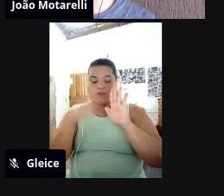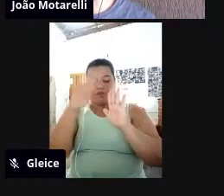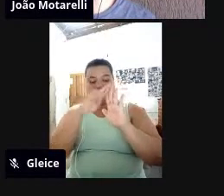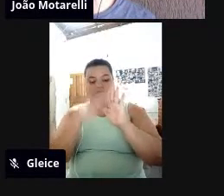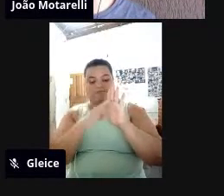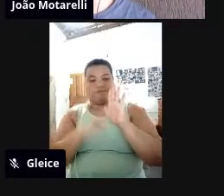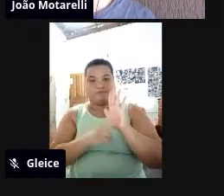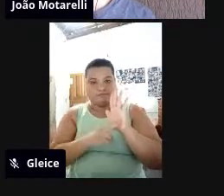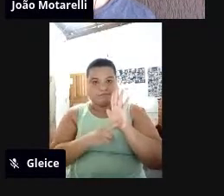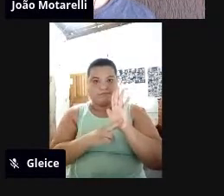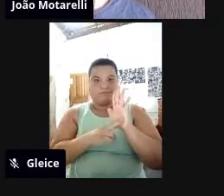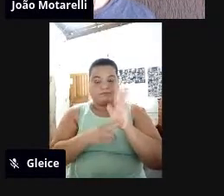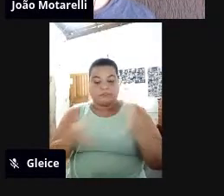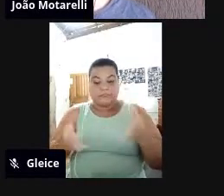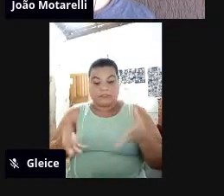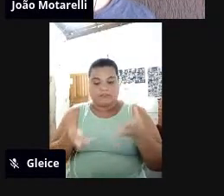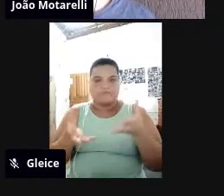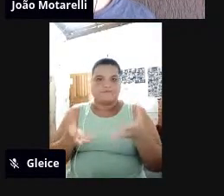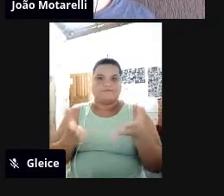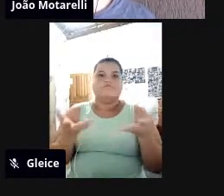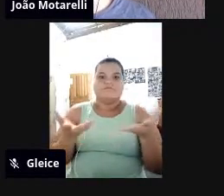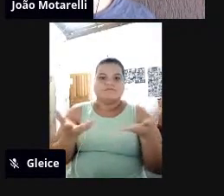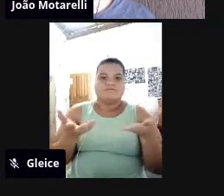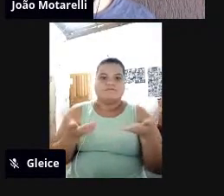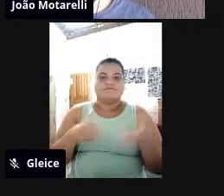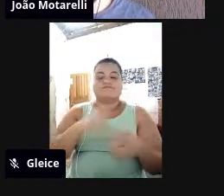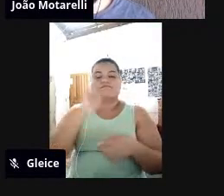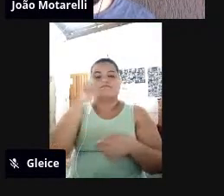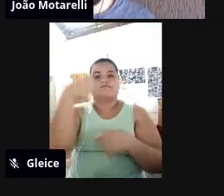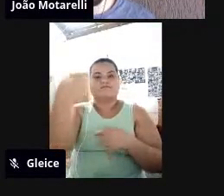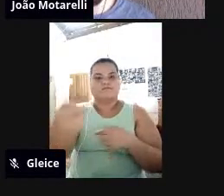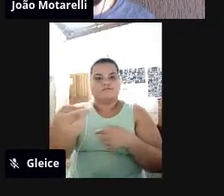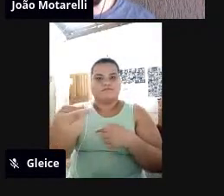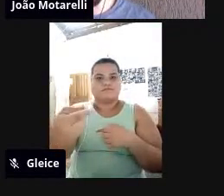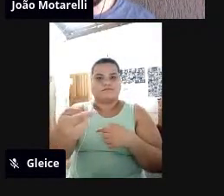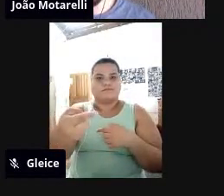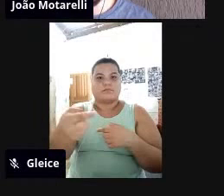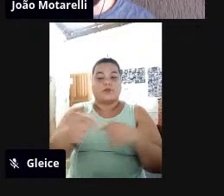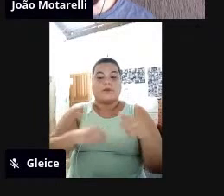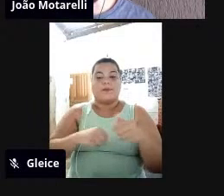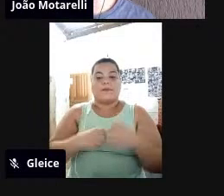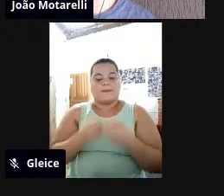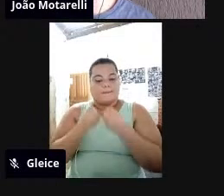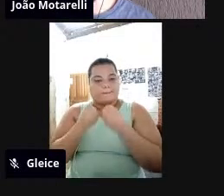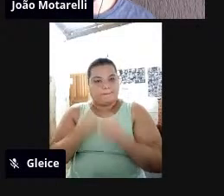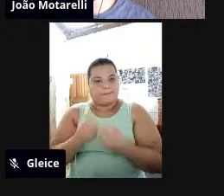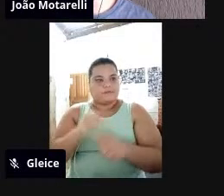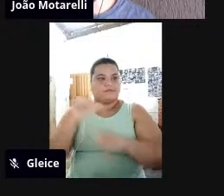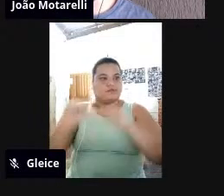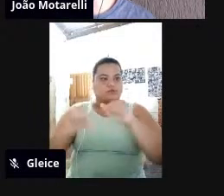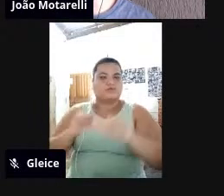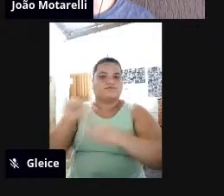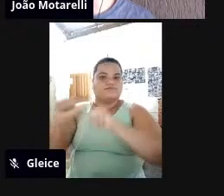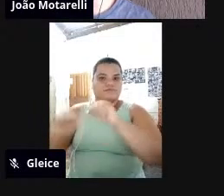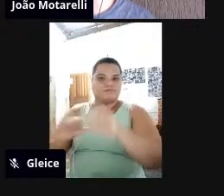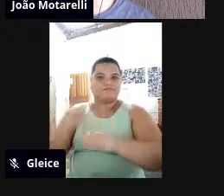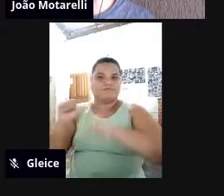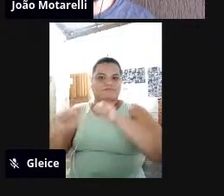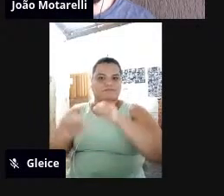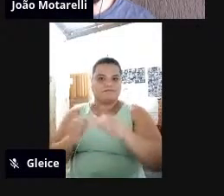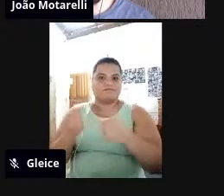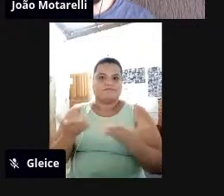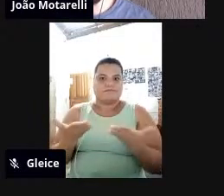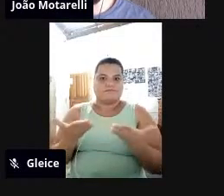do transtorno, associado a uma alteração do peso ou ganho em performance, associado a feedbacks de